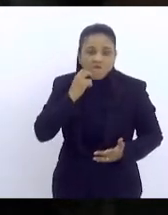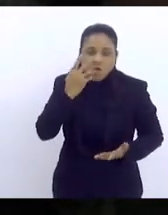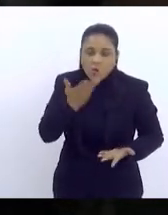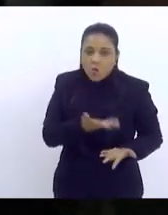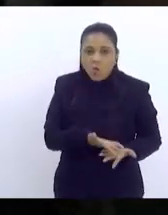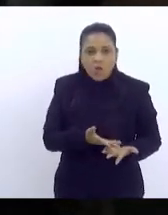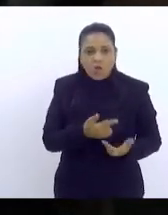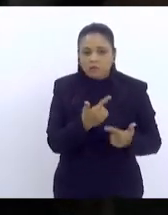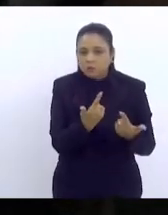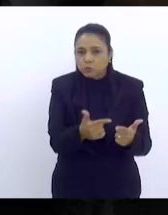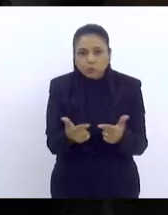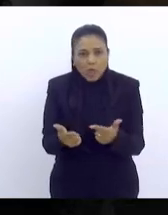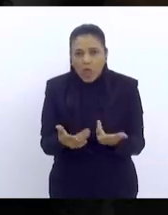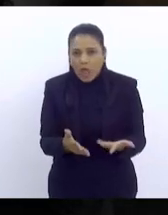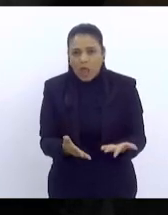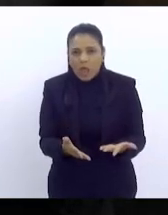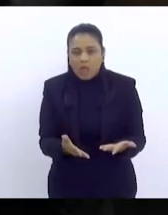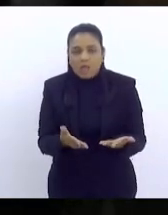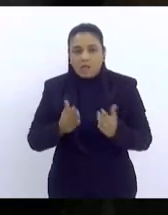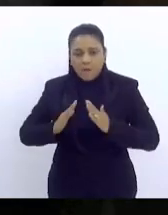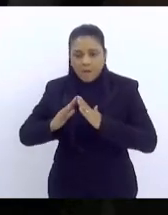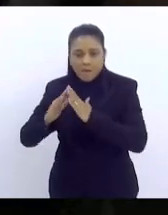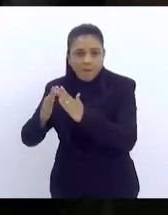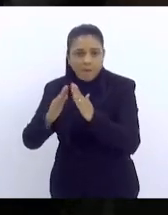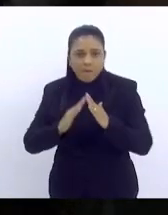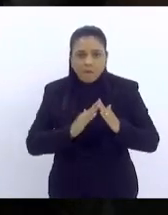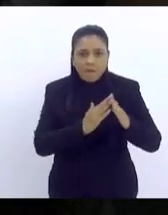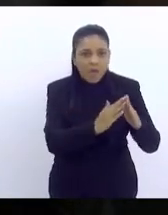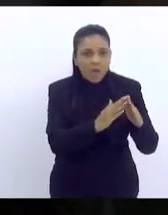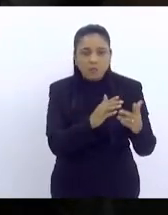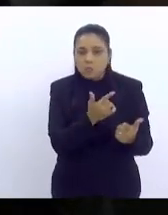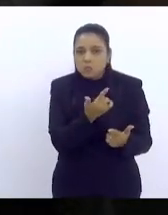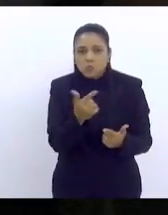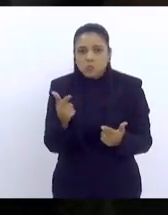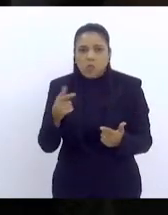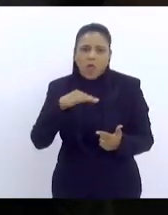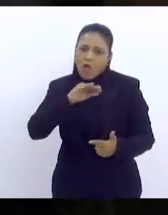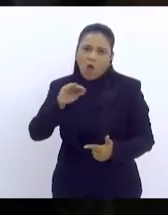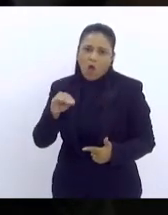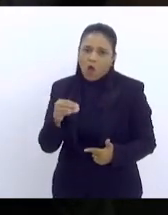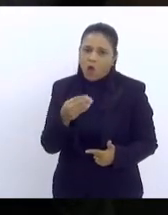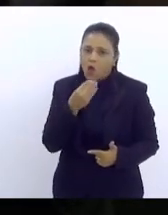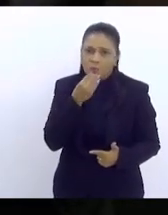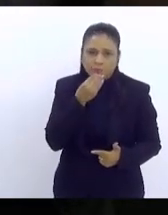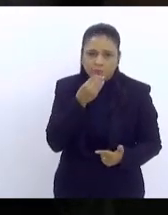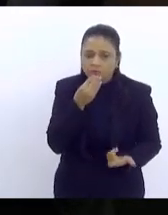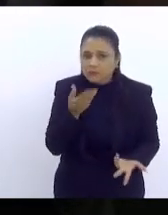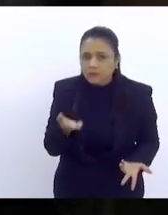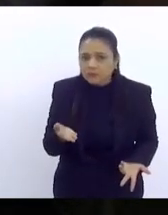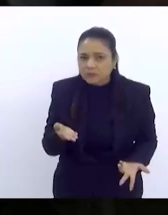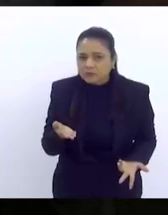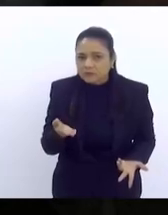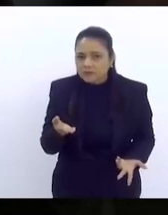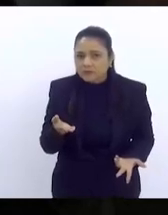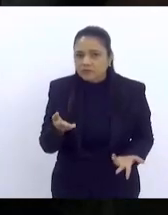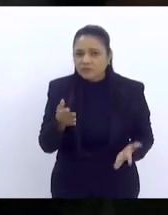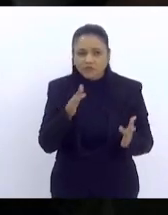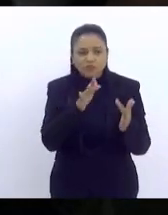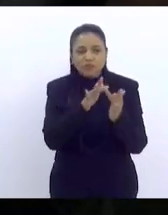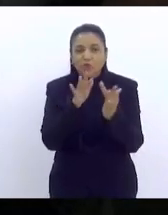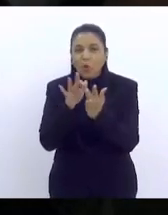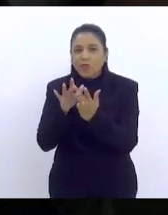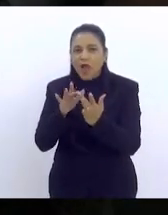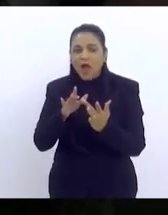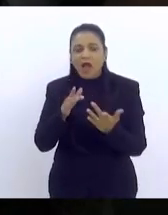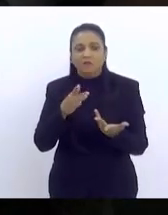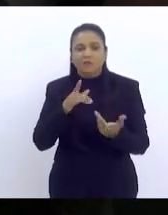alunos que moram nas favelas jamais tiveram oportunidade de ter contato com esses equipamentos